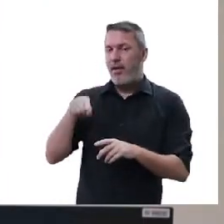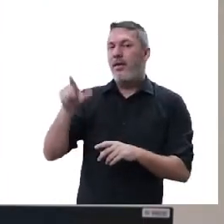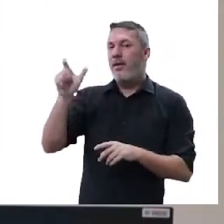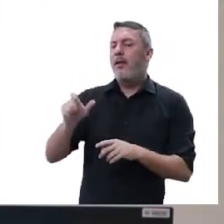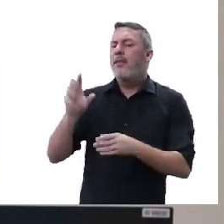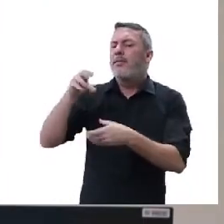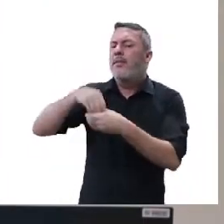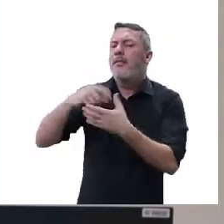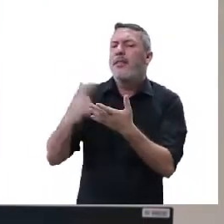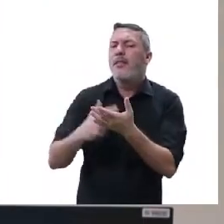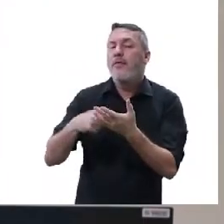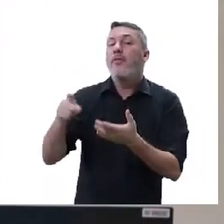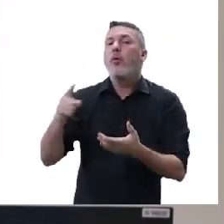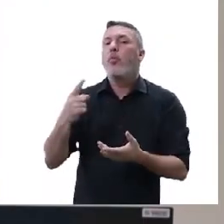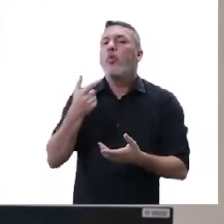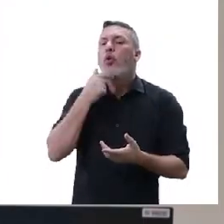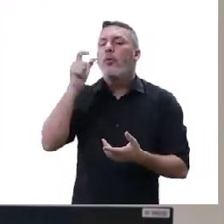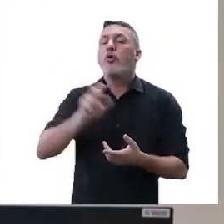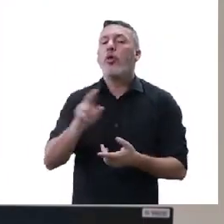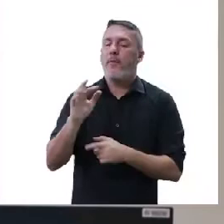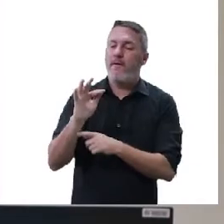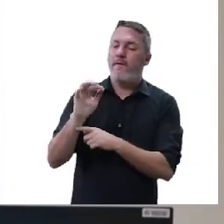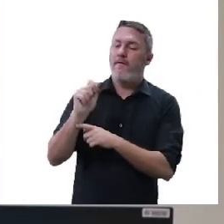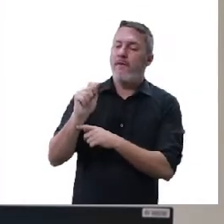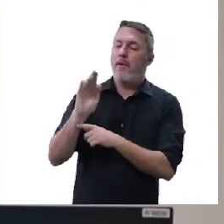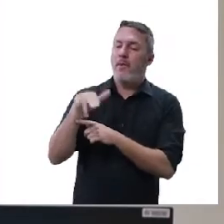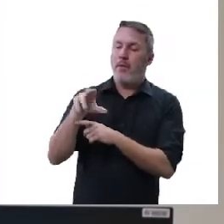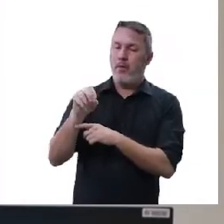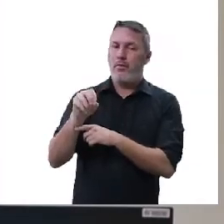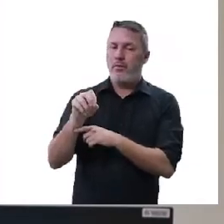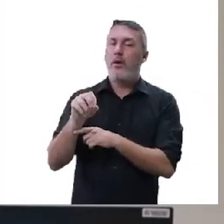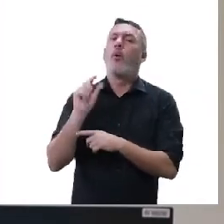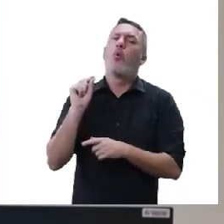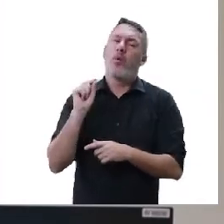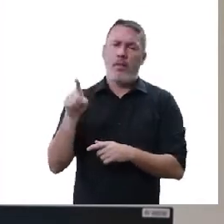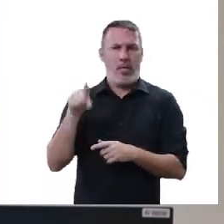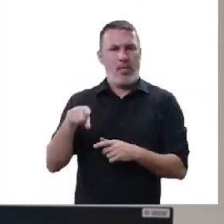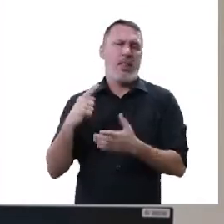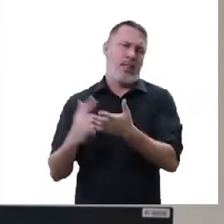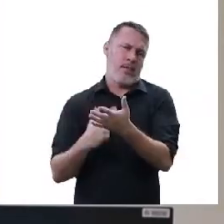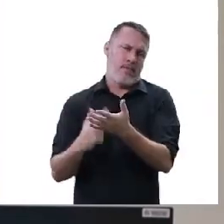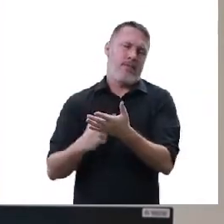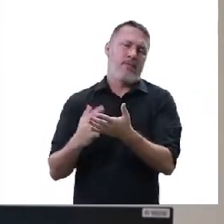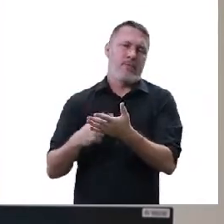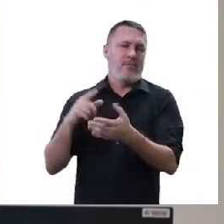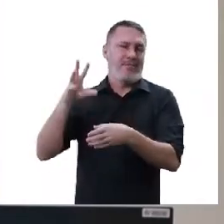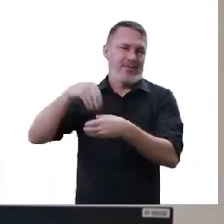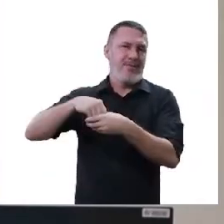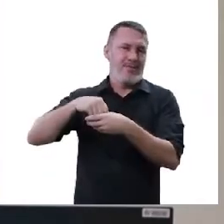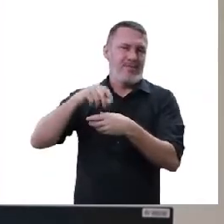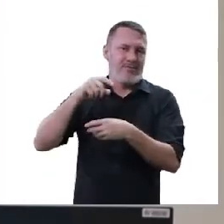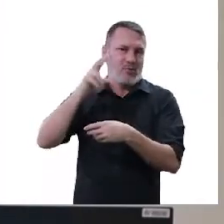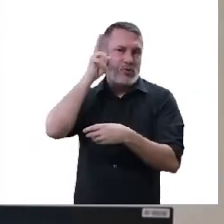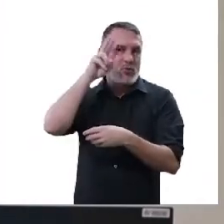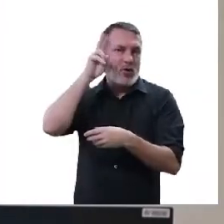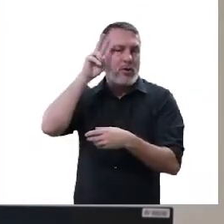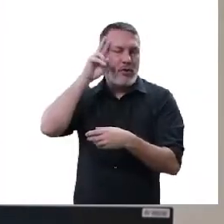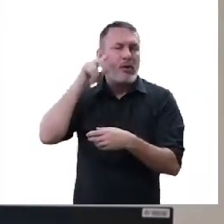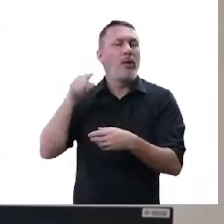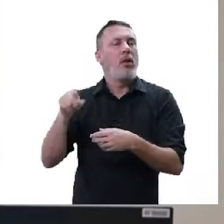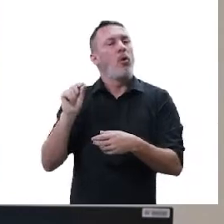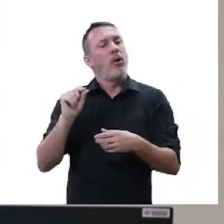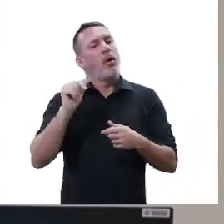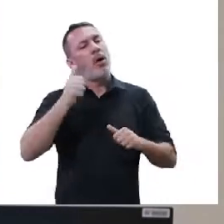temos o Fabiano, e é muito interessante que o Fabiano, dentro do texto, ele é um protagonista, um dos protagonistas ali,